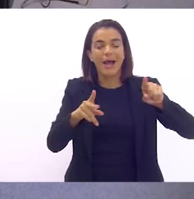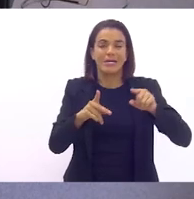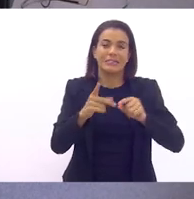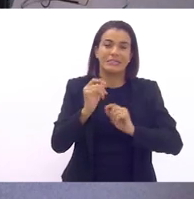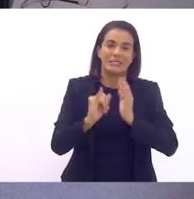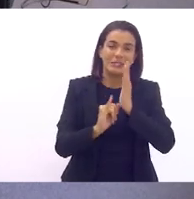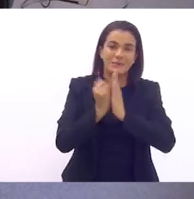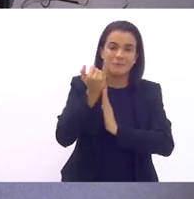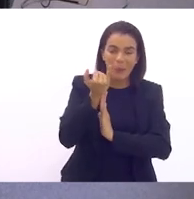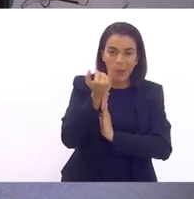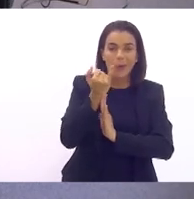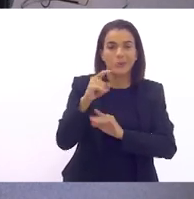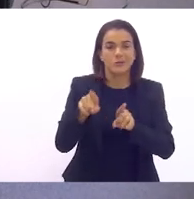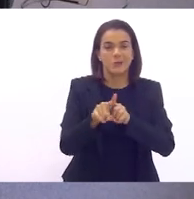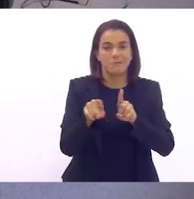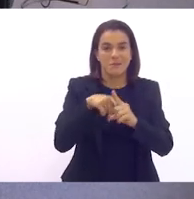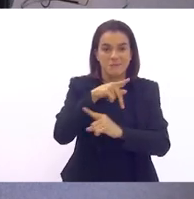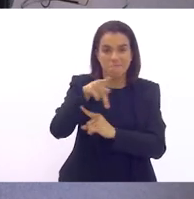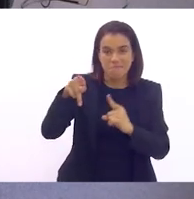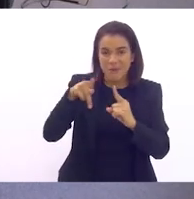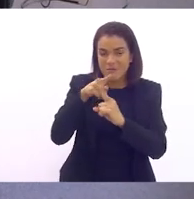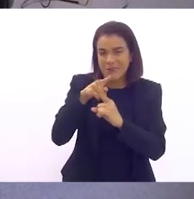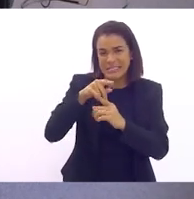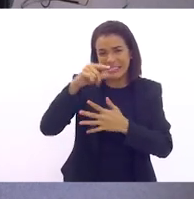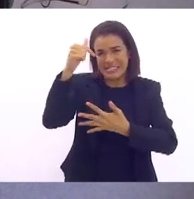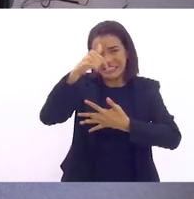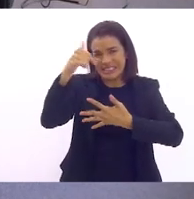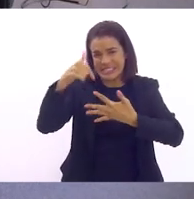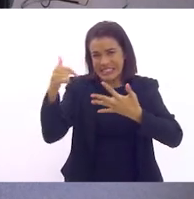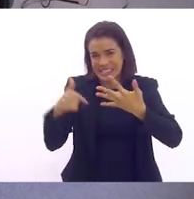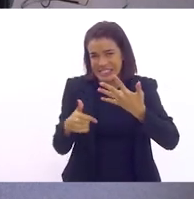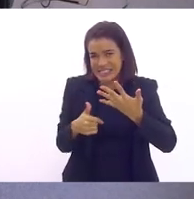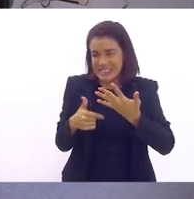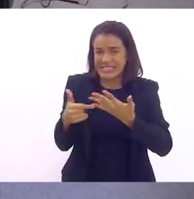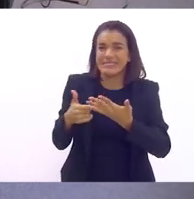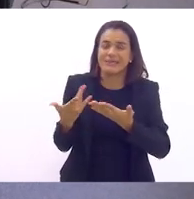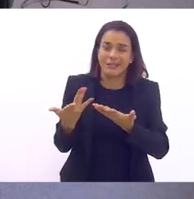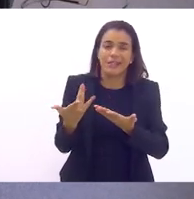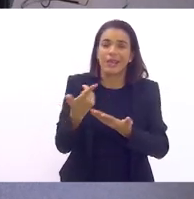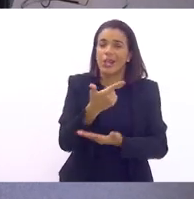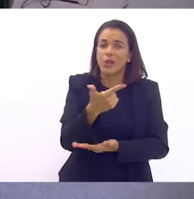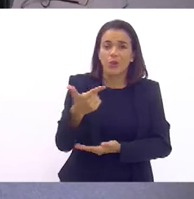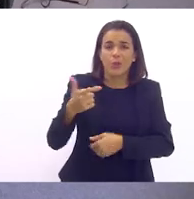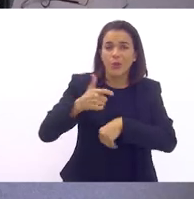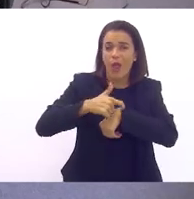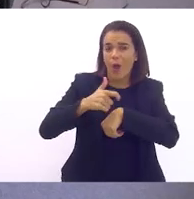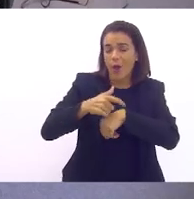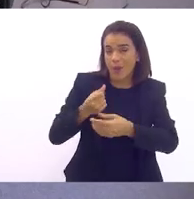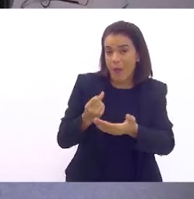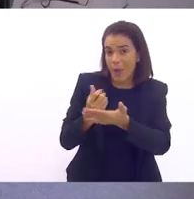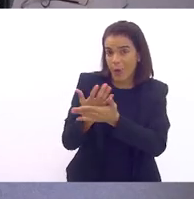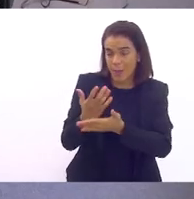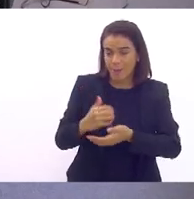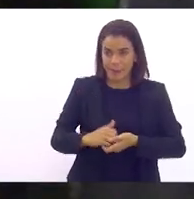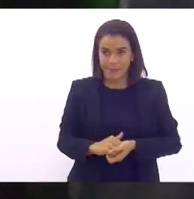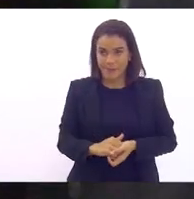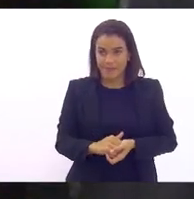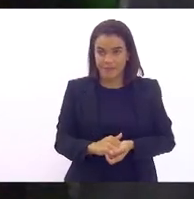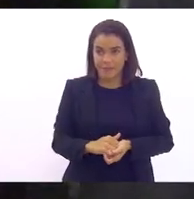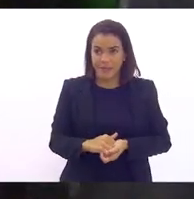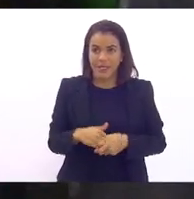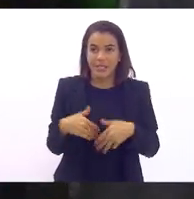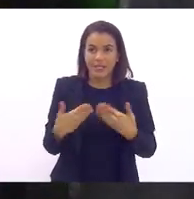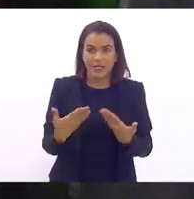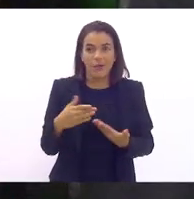contribuições previdenciárias que é uma série de outras receitas do governo que não são levadas em conta na hora da compra final né então a